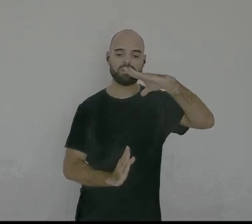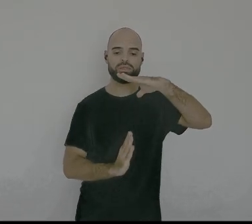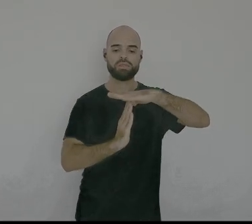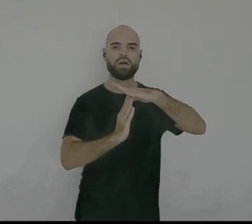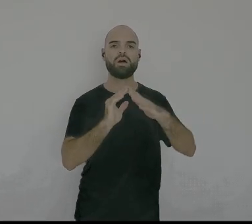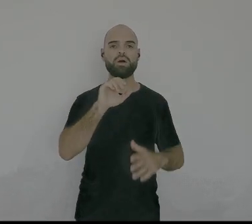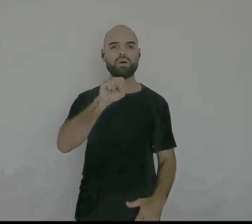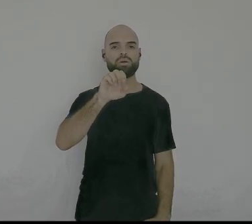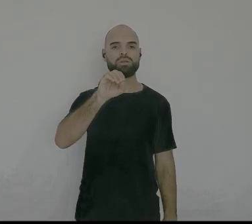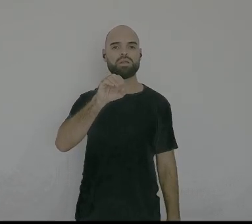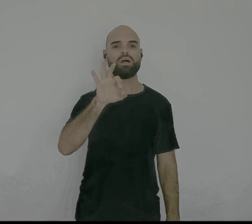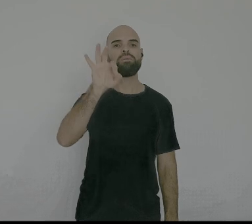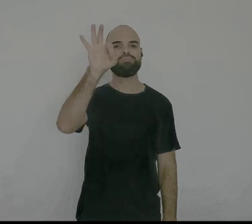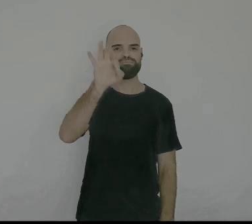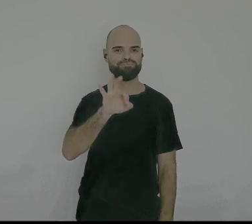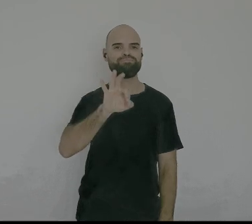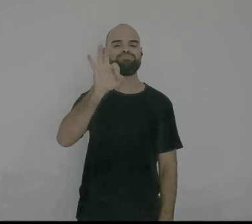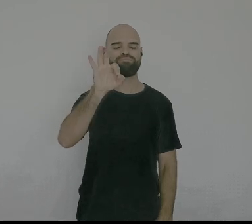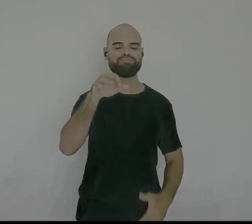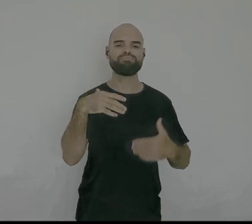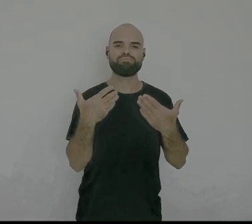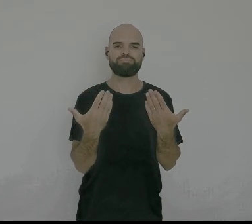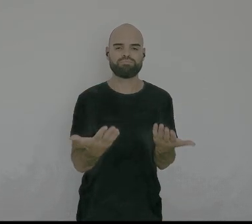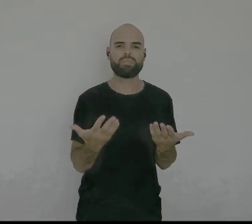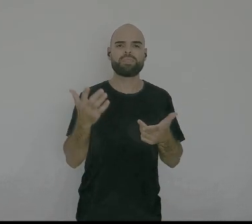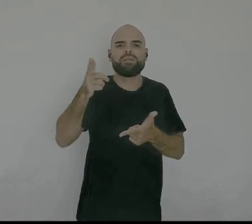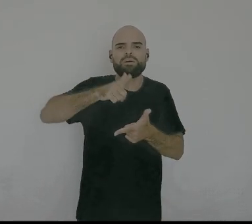condição crônica, isso chega a 80%.